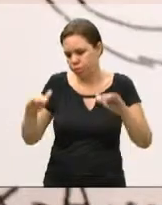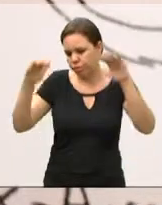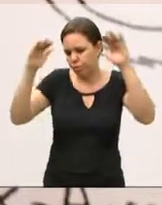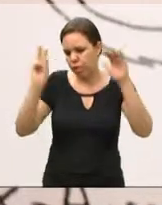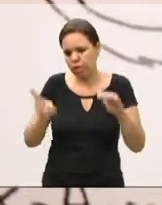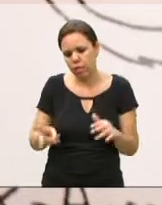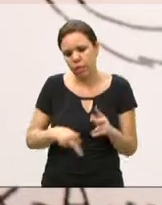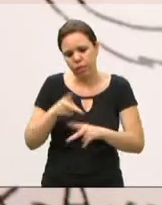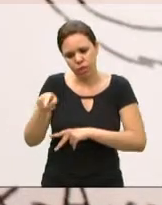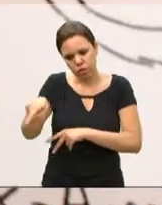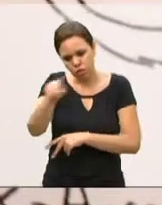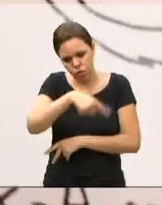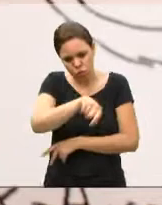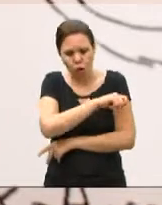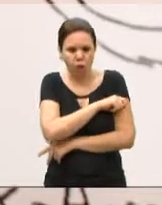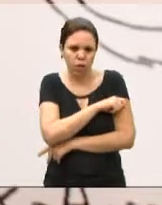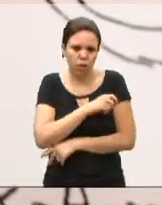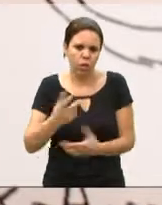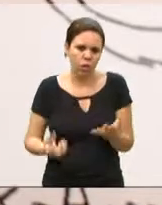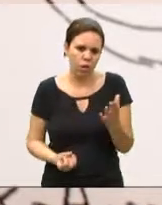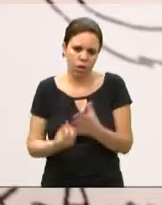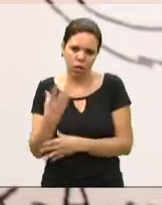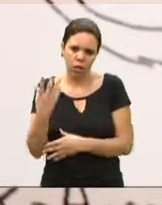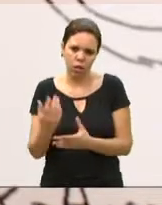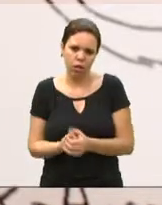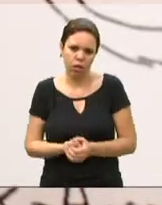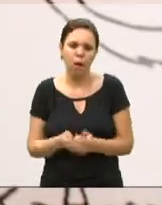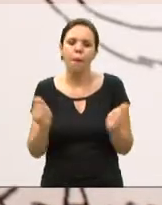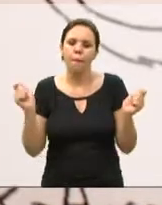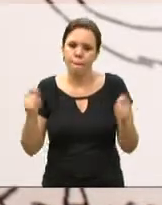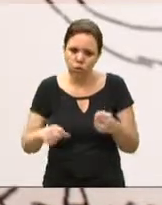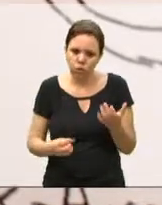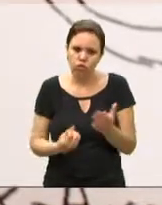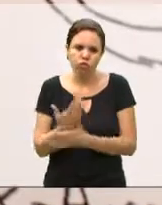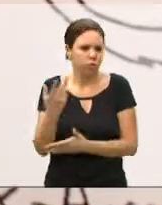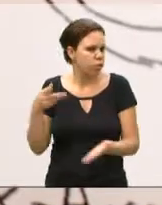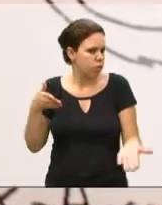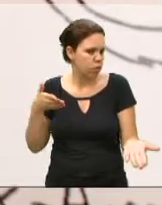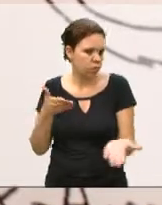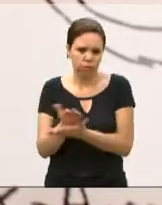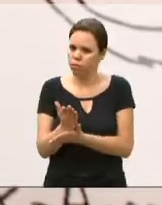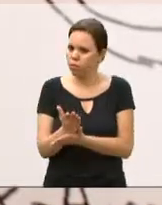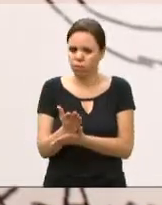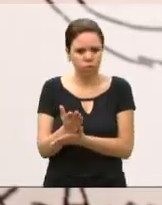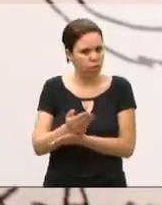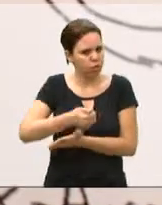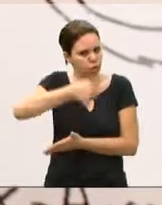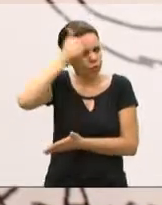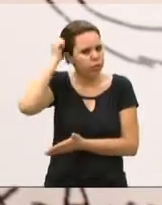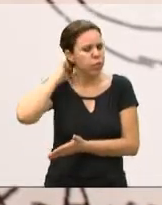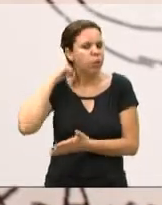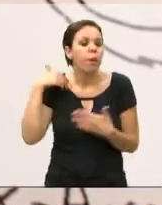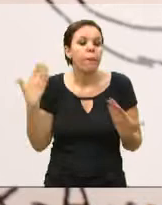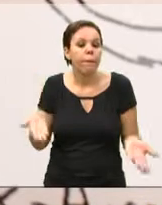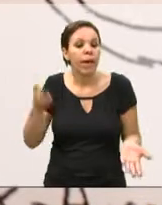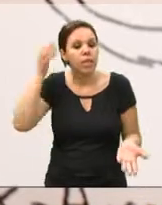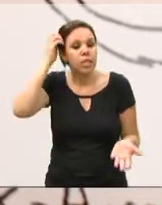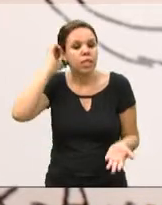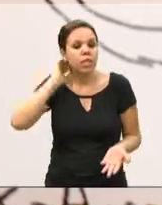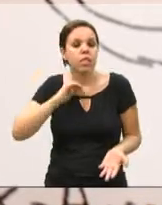que colocar na cabeça desses alunos que há uma grande possibilidade dele não passar naquele vestibular. Mas é saber